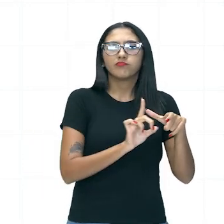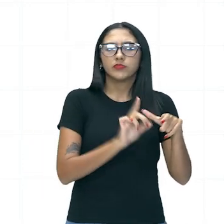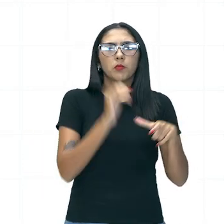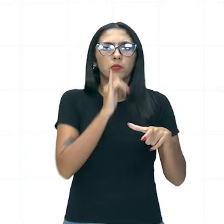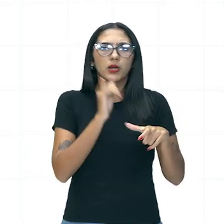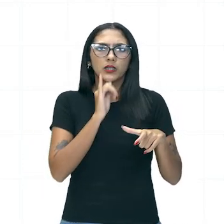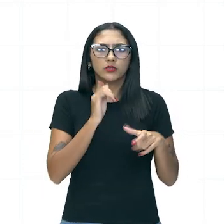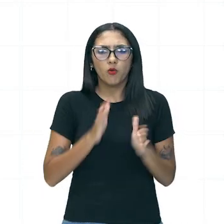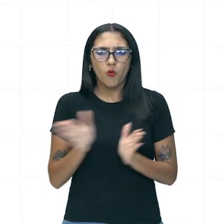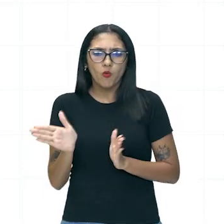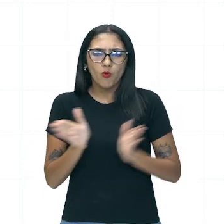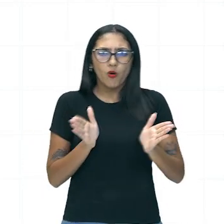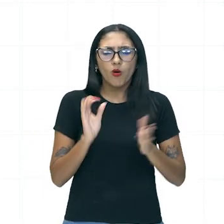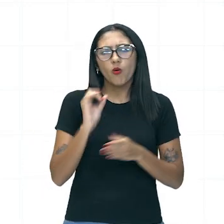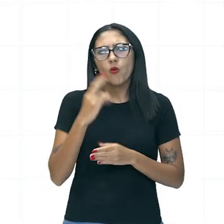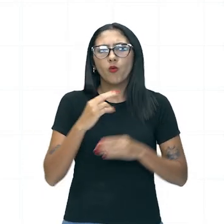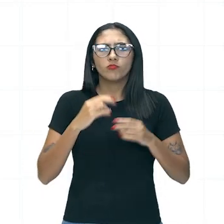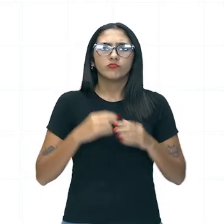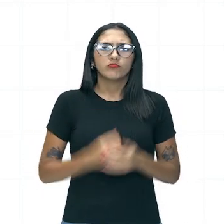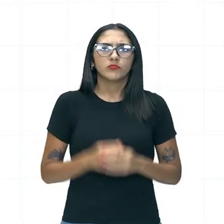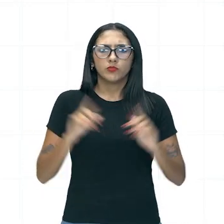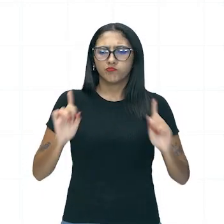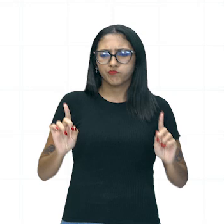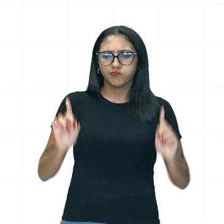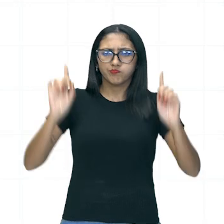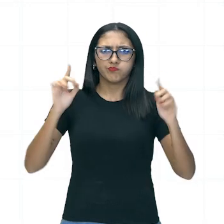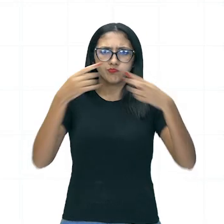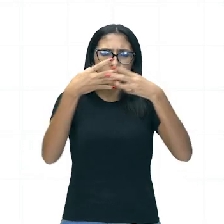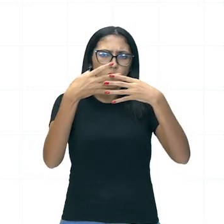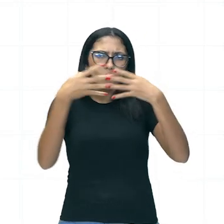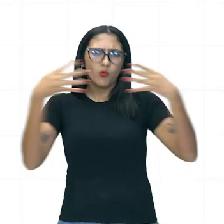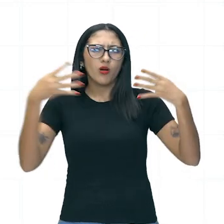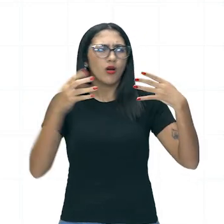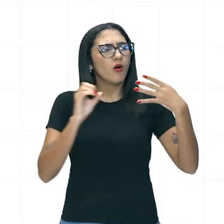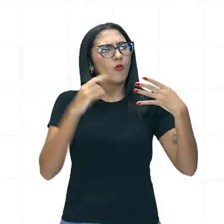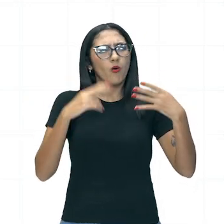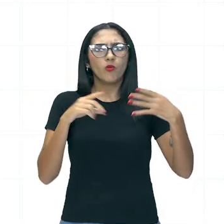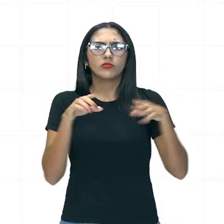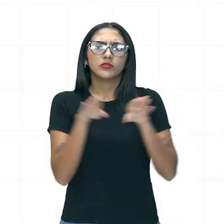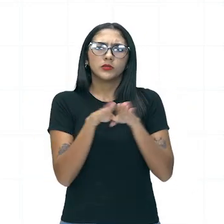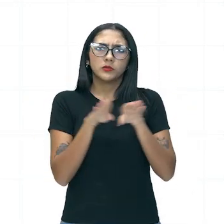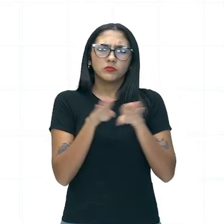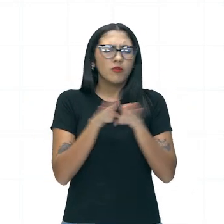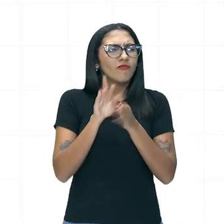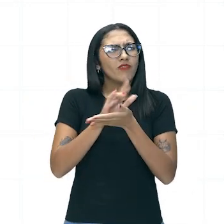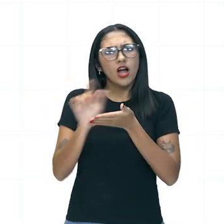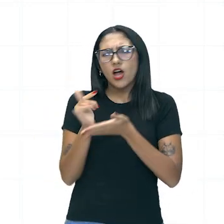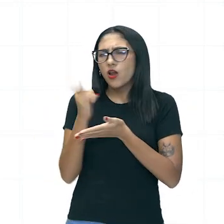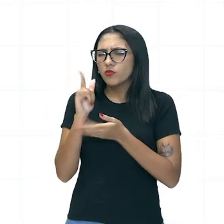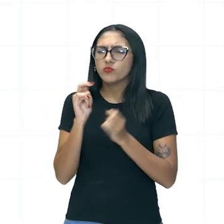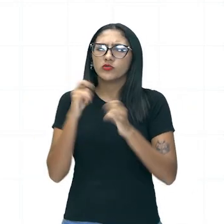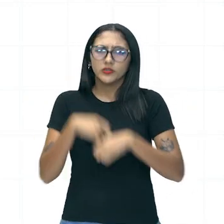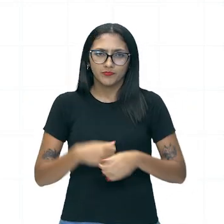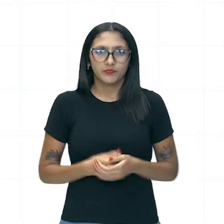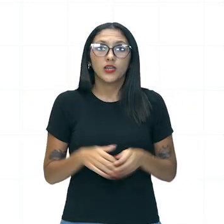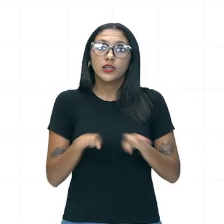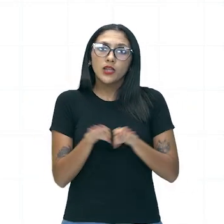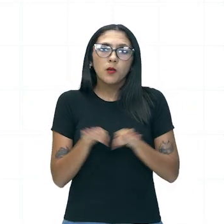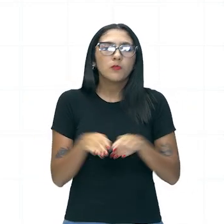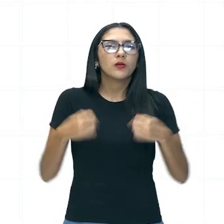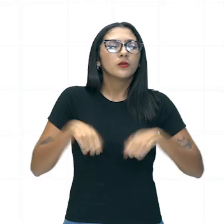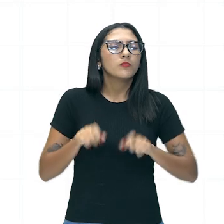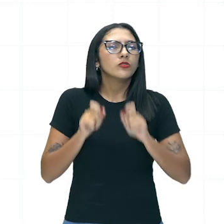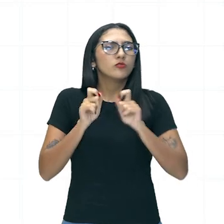gol, a cesta, o touchdown, etc., protegendo simultaneamente o próprio alvo, meta